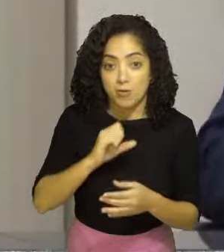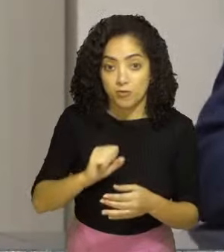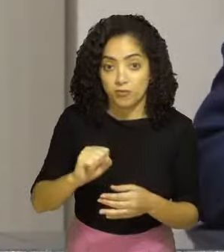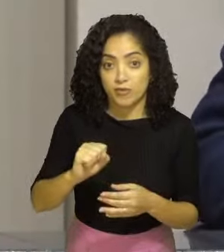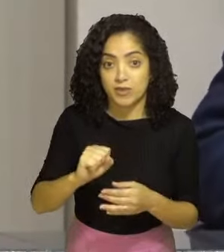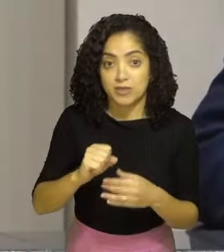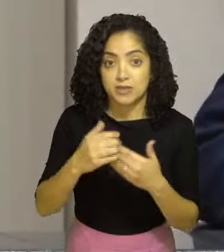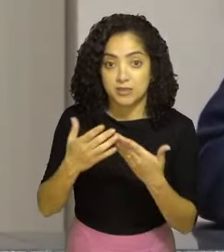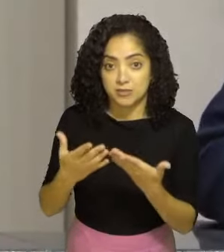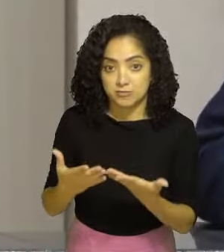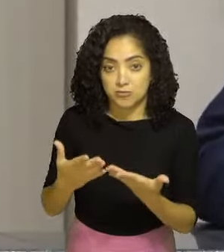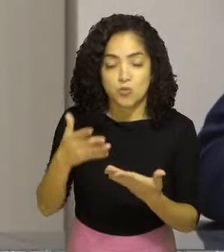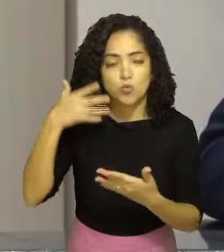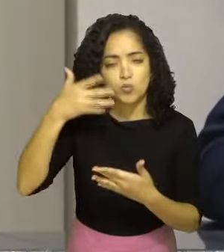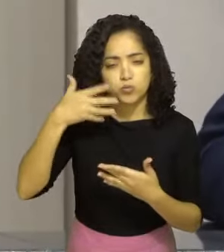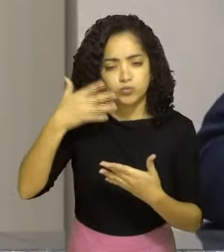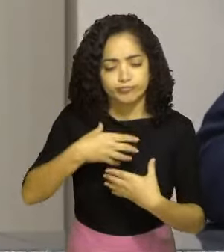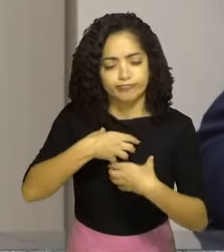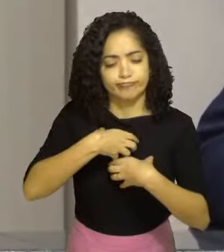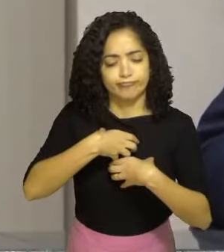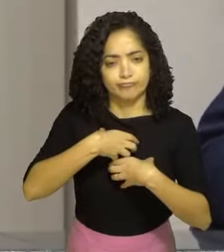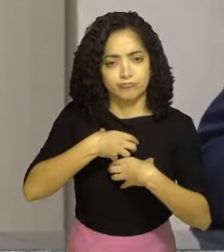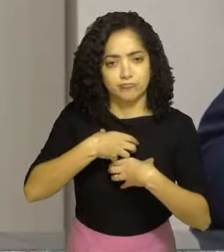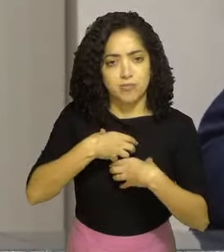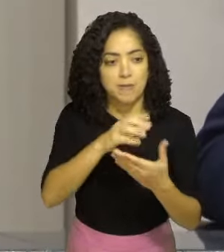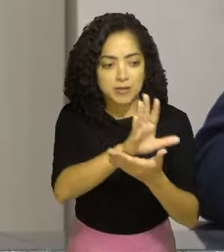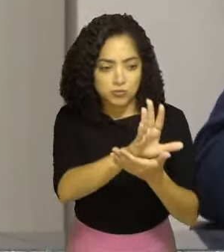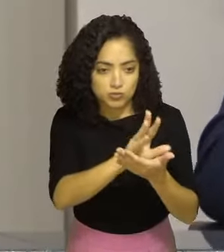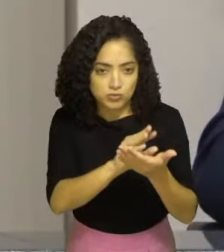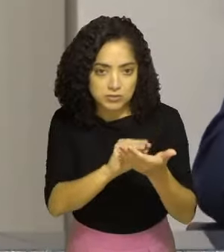discursos comovem, mas os exemplos arrastam.